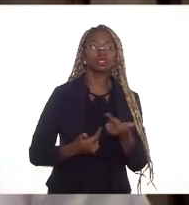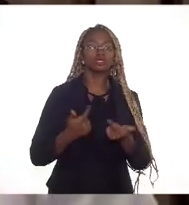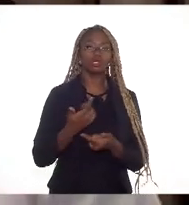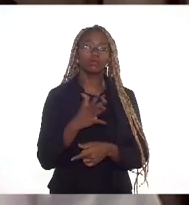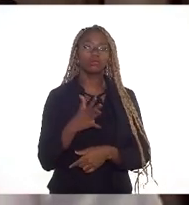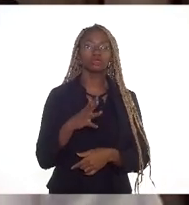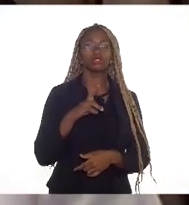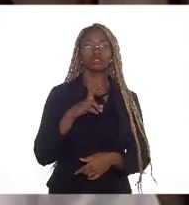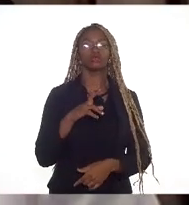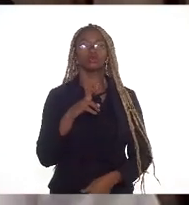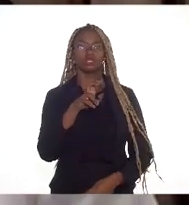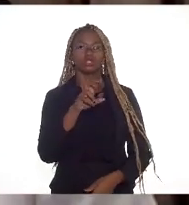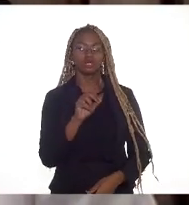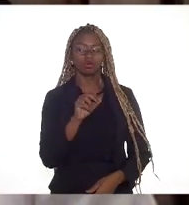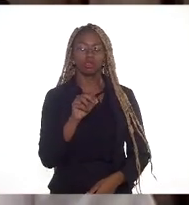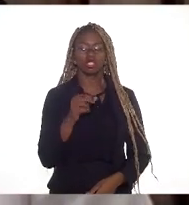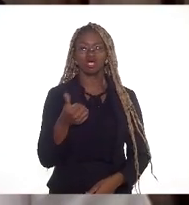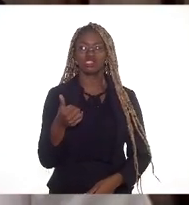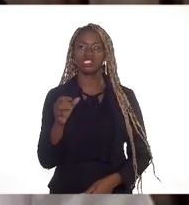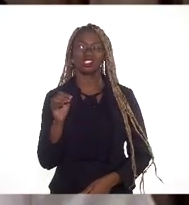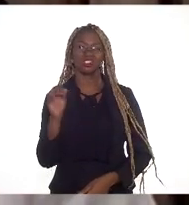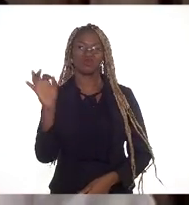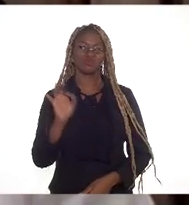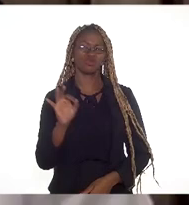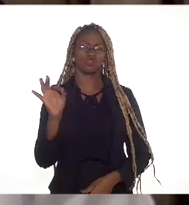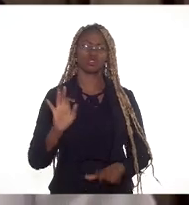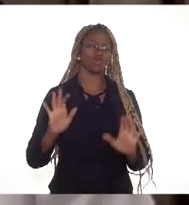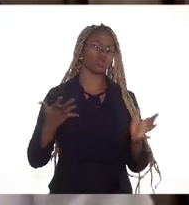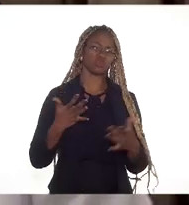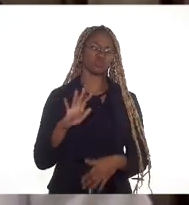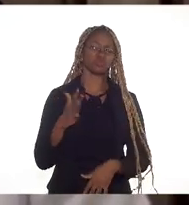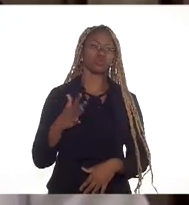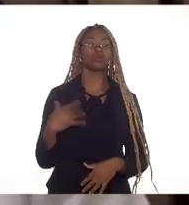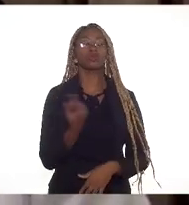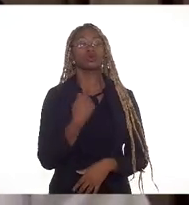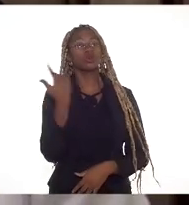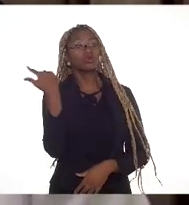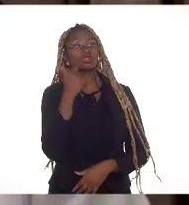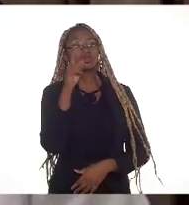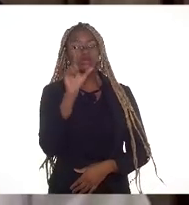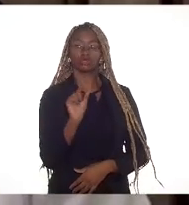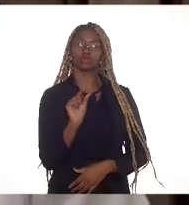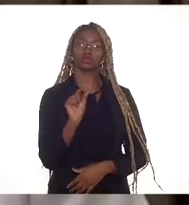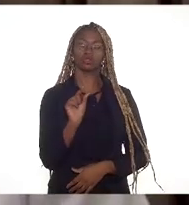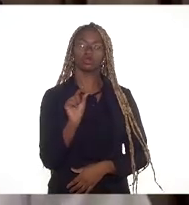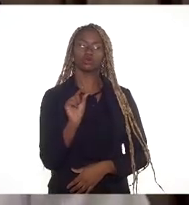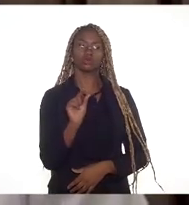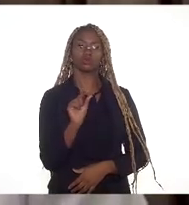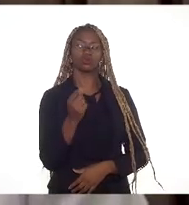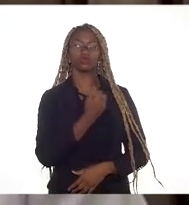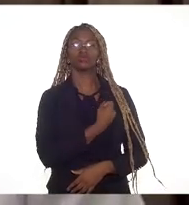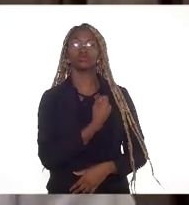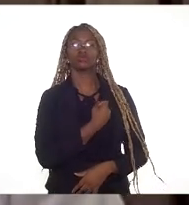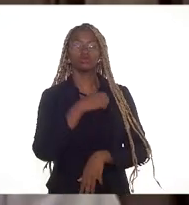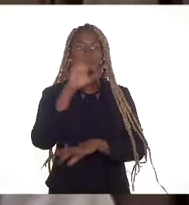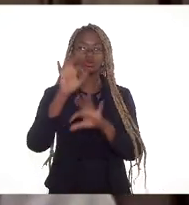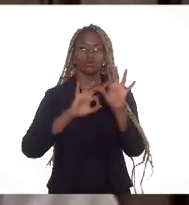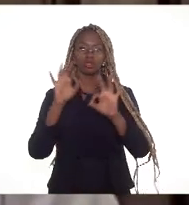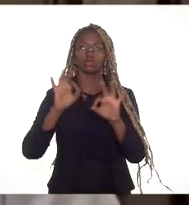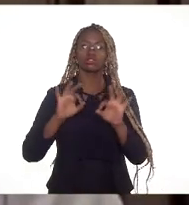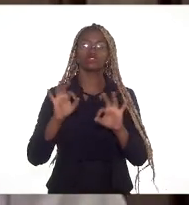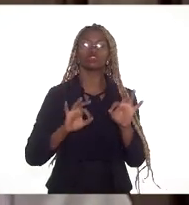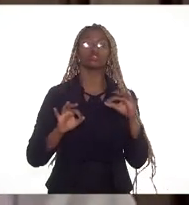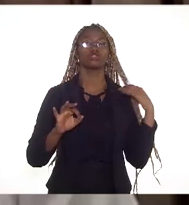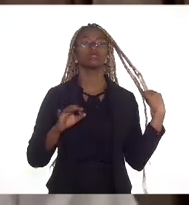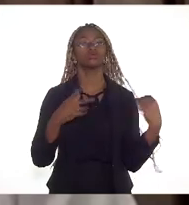de 50% a 60%. A gente conseguiu reduzir o número de projetos